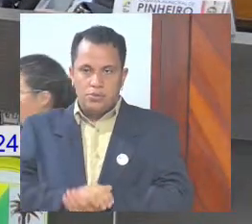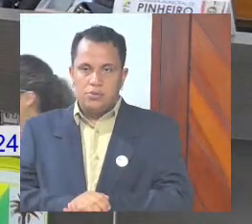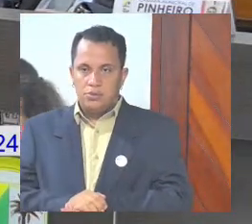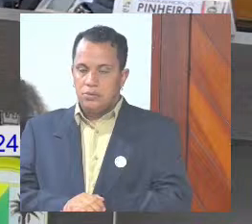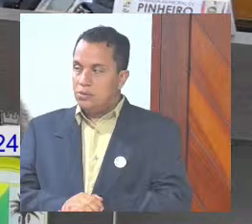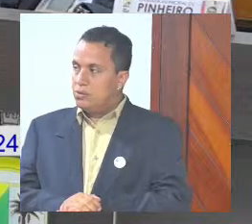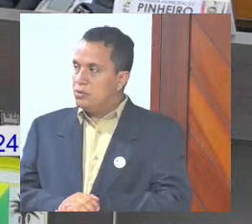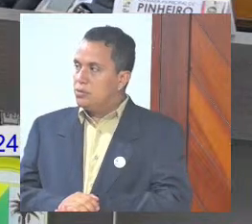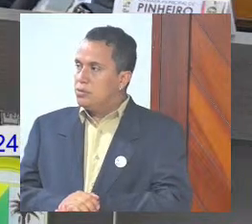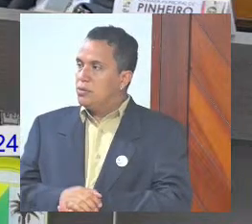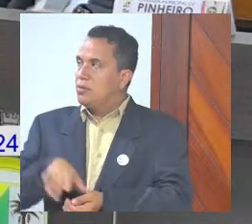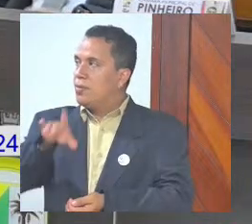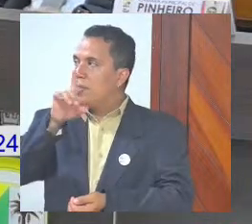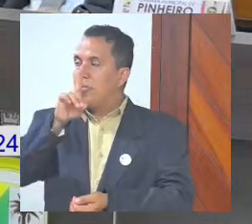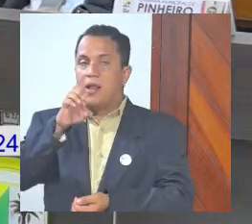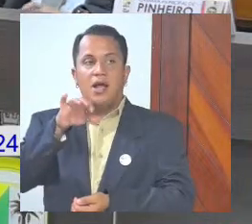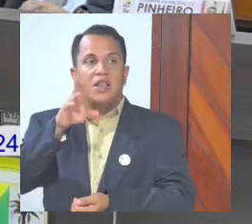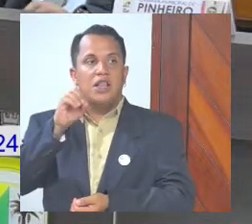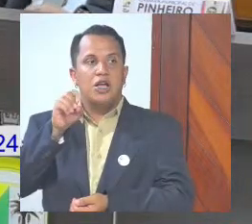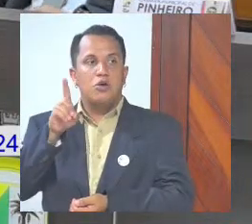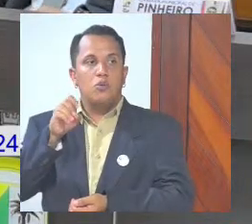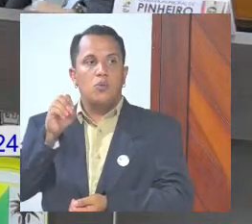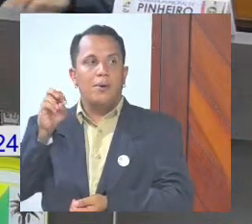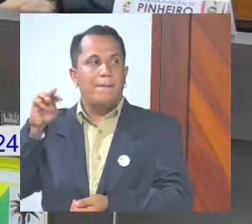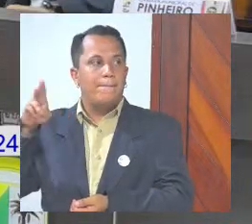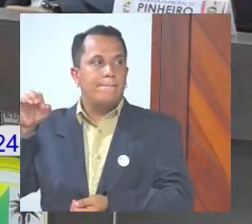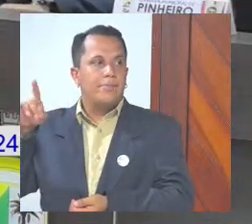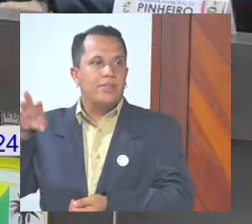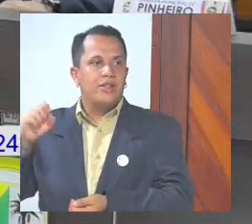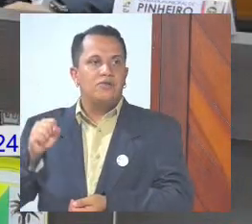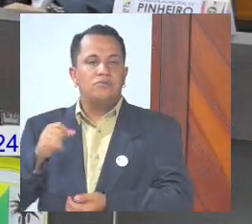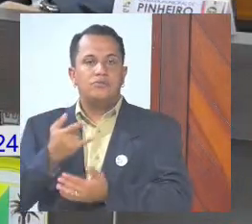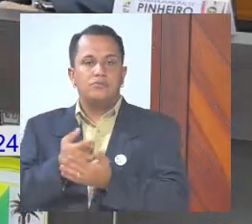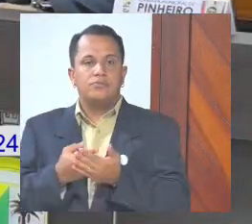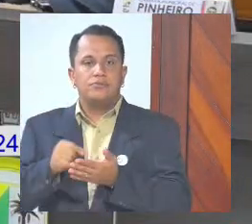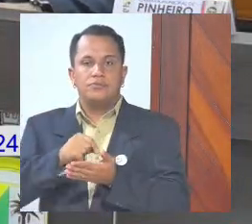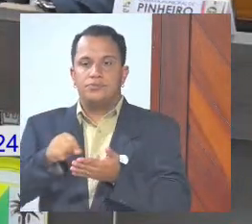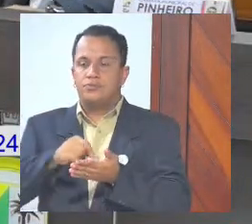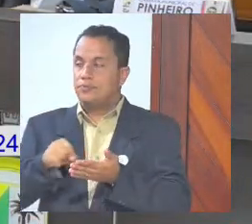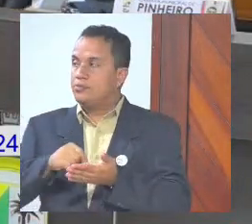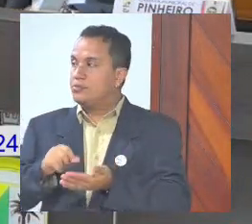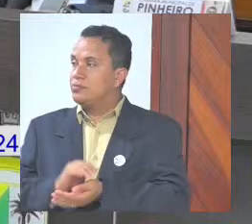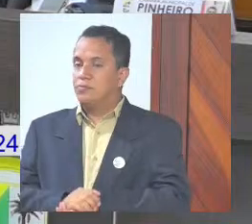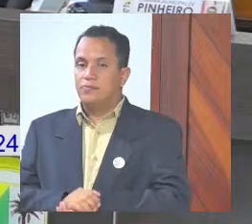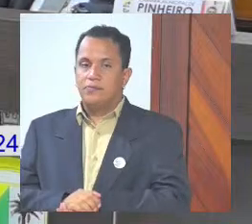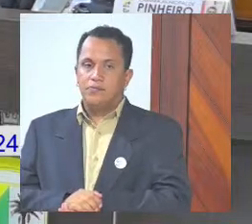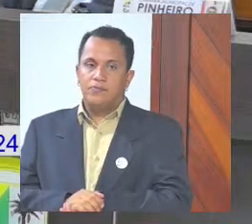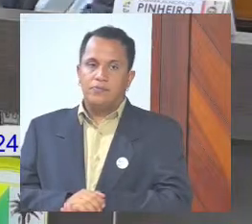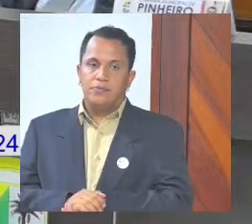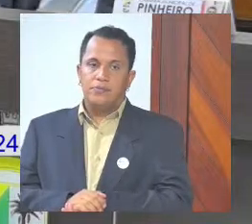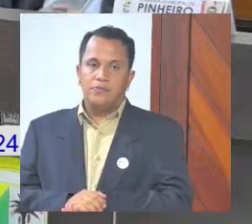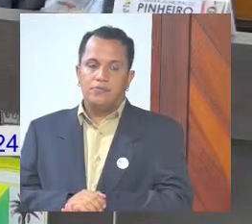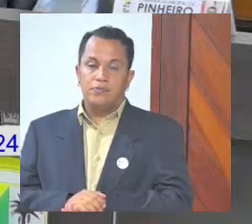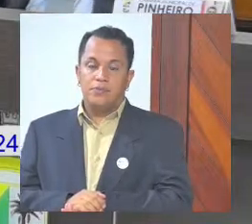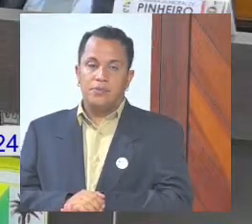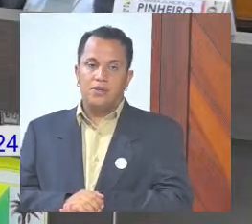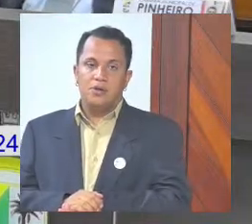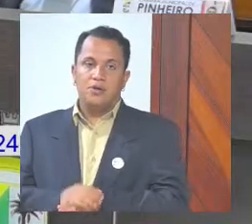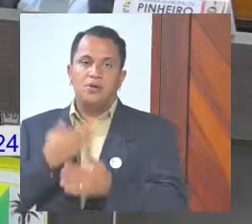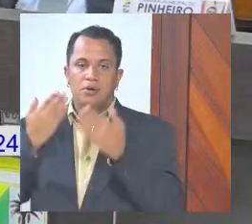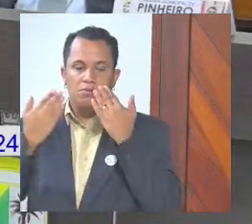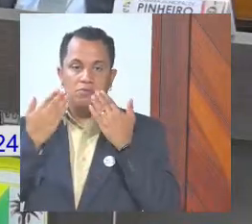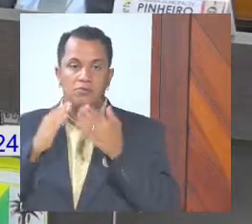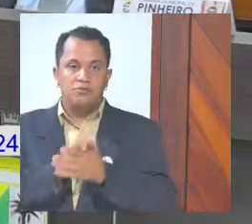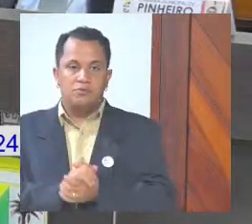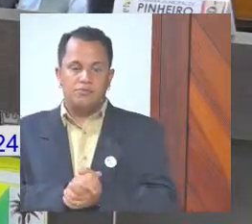casa. Dedeco Mendes, aniversário dele, a moção está em votação, vai estar em discussão, vai discutir, Felipe? Vai